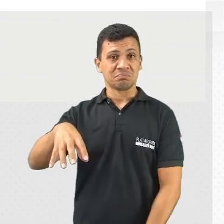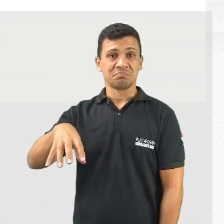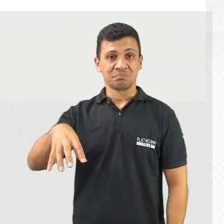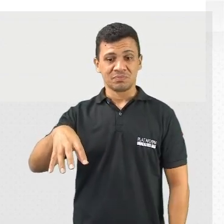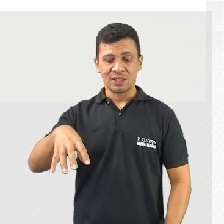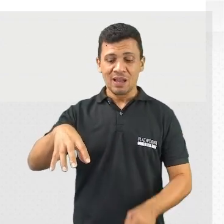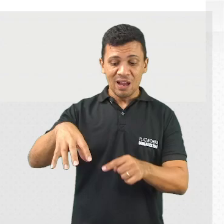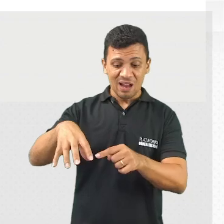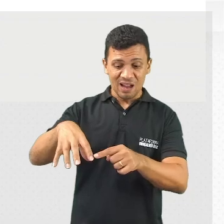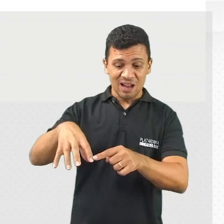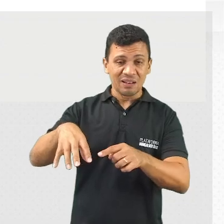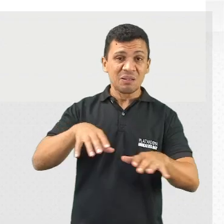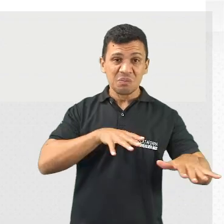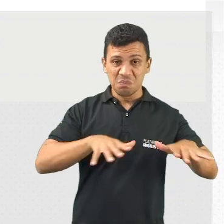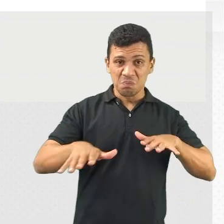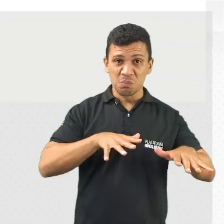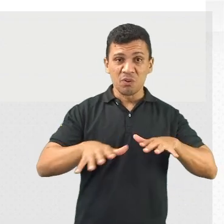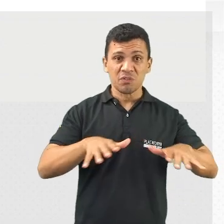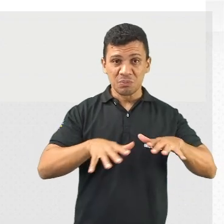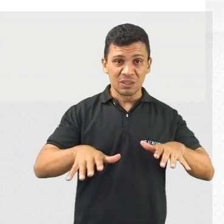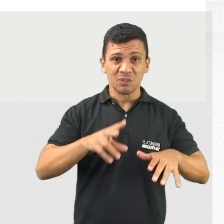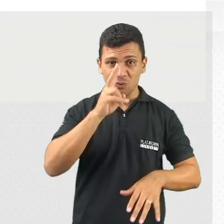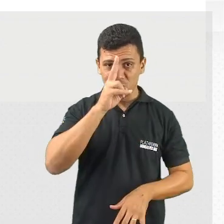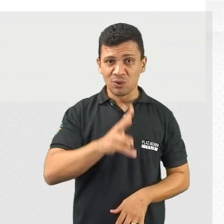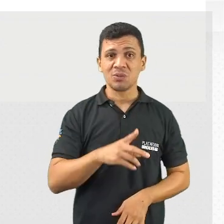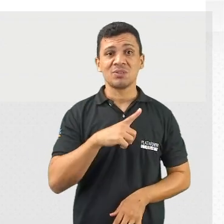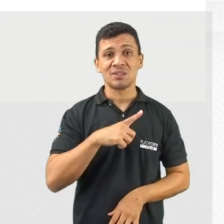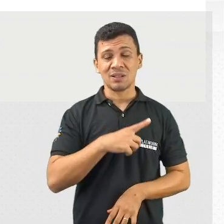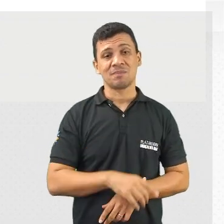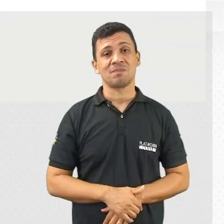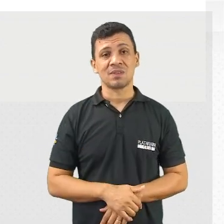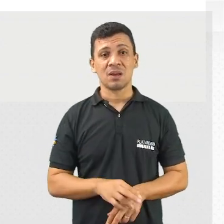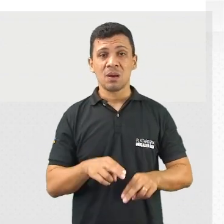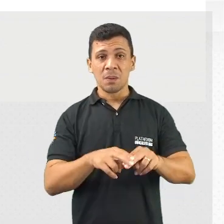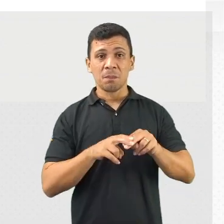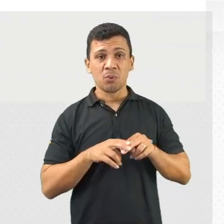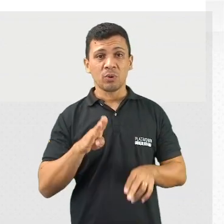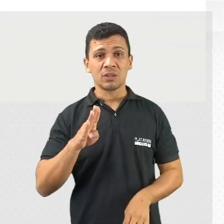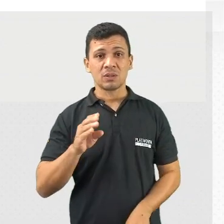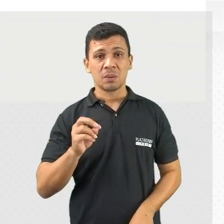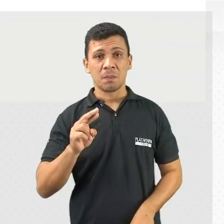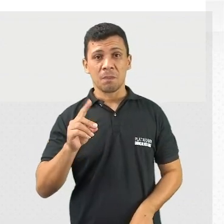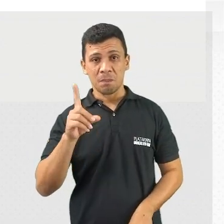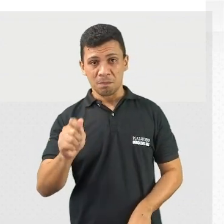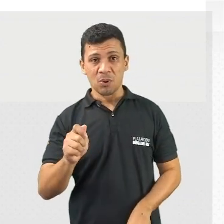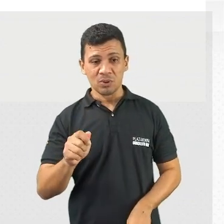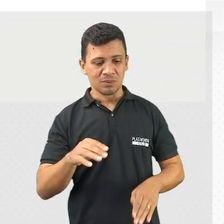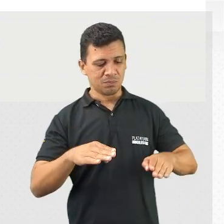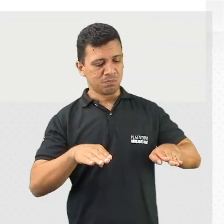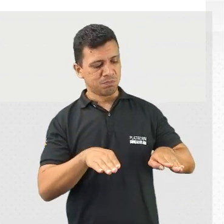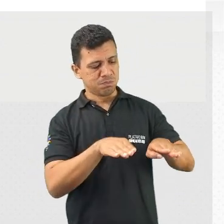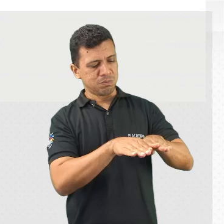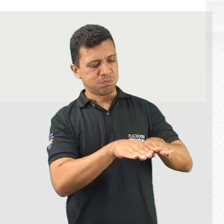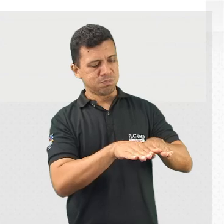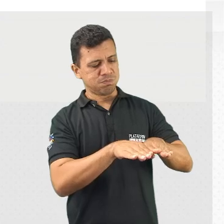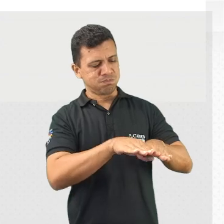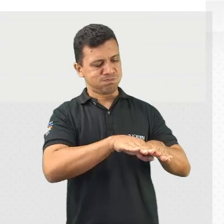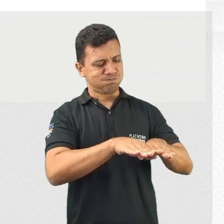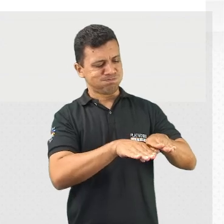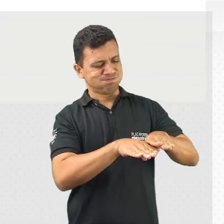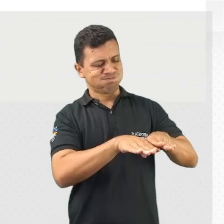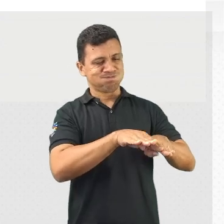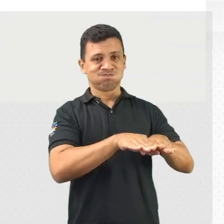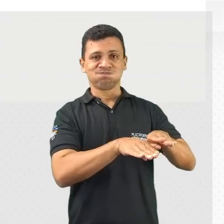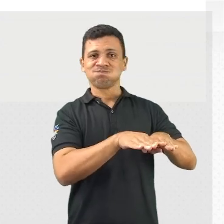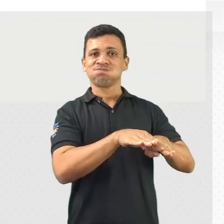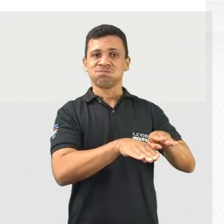com a panela, e ali tu tem um maior impacto. É justamente nas áreas de borda das placas tectônicas que eu tenho maior intensidade, tá?